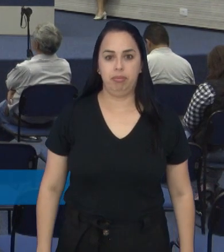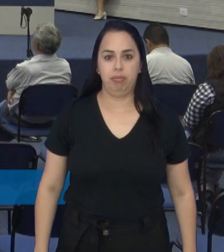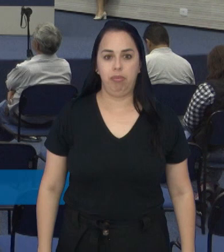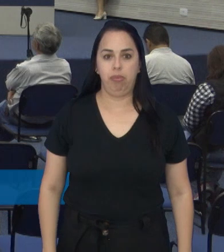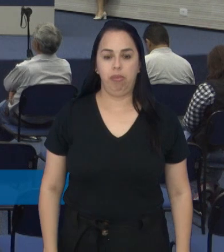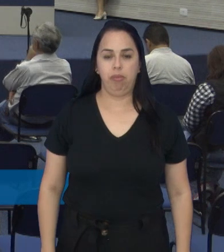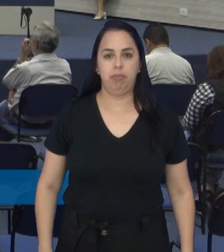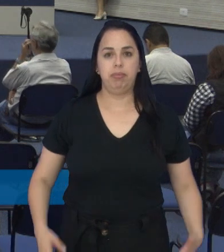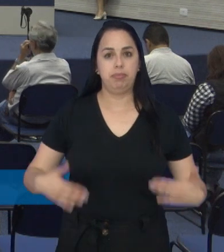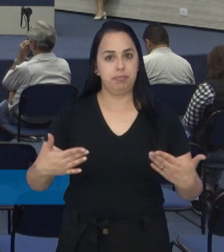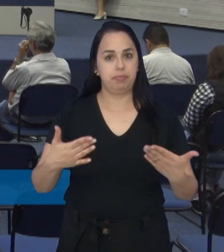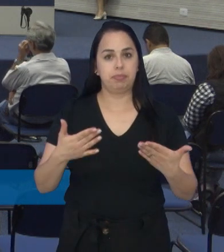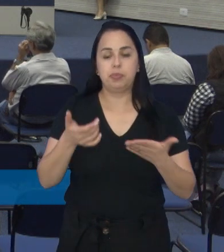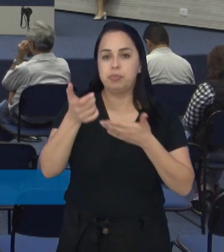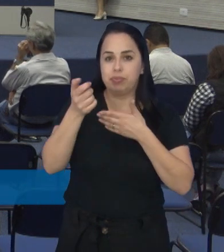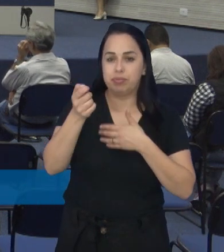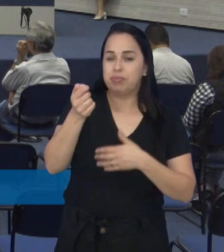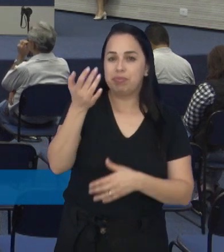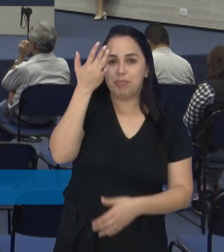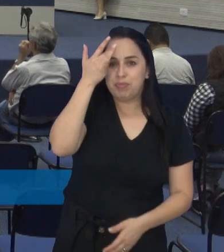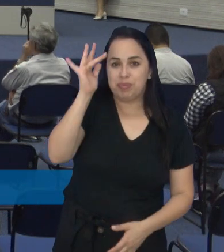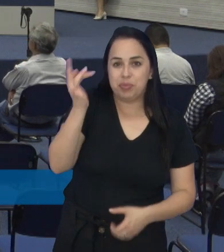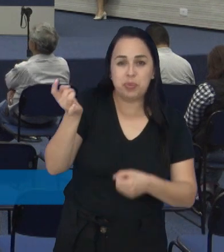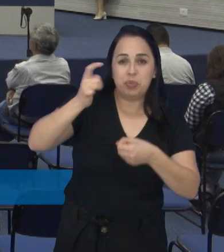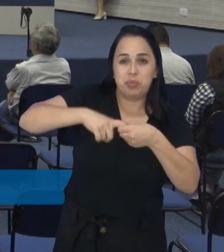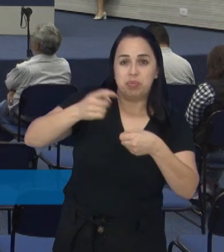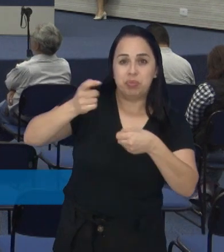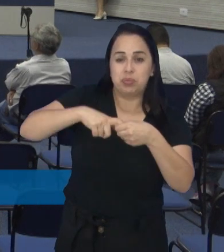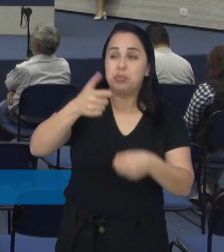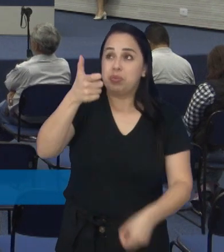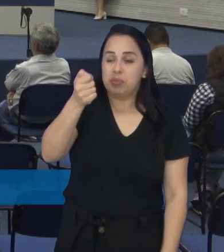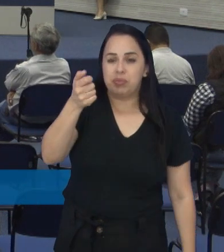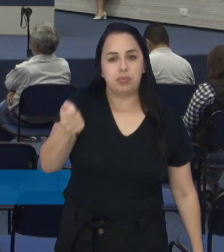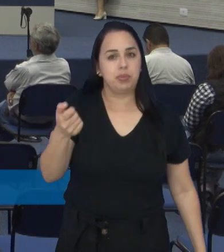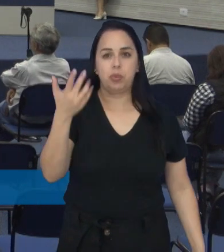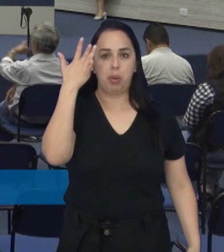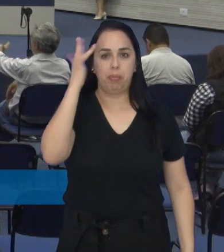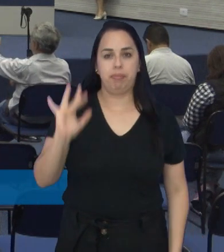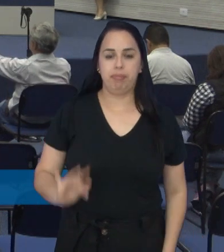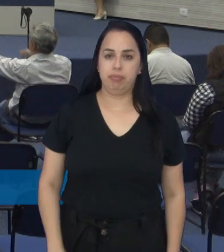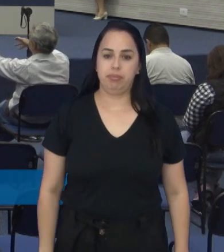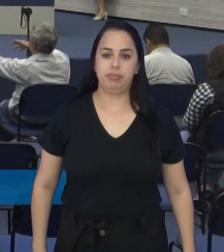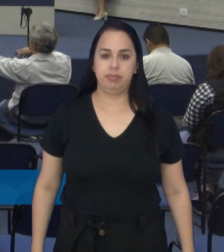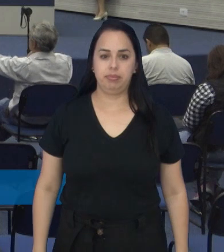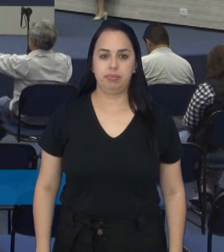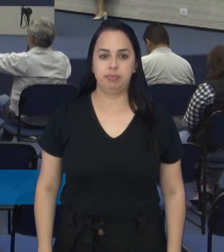não se aqui é o meu mecanismo aqui que eu não sei mais como volta é